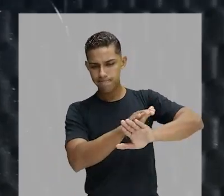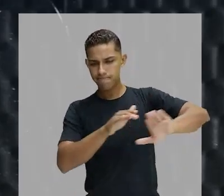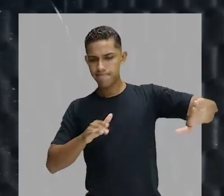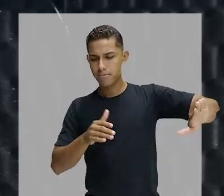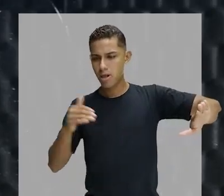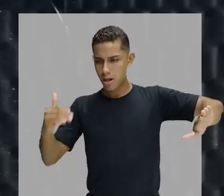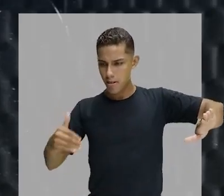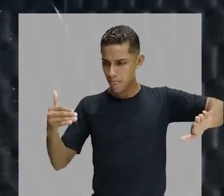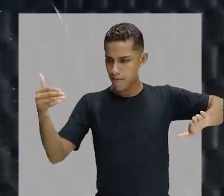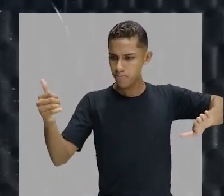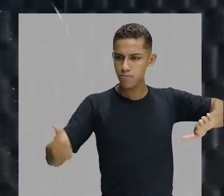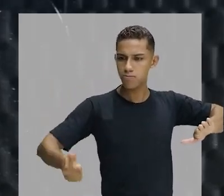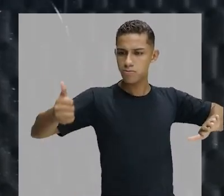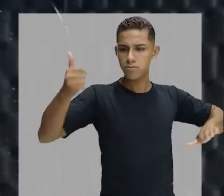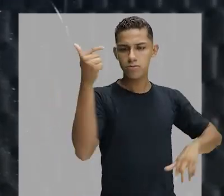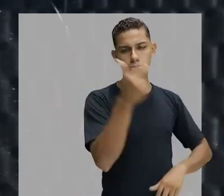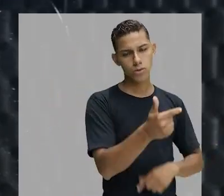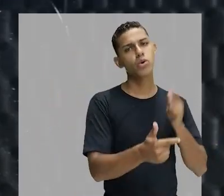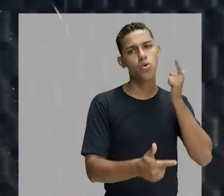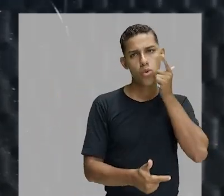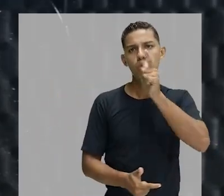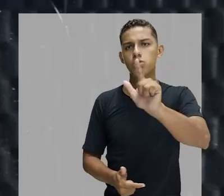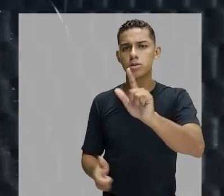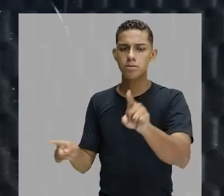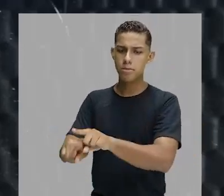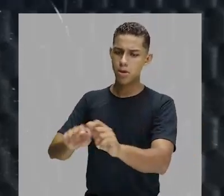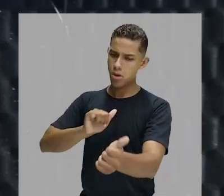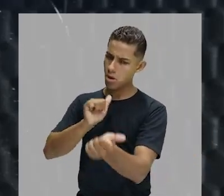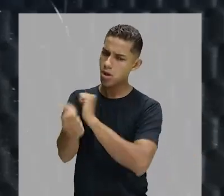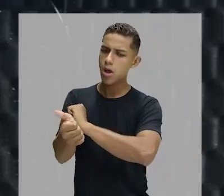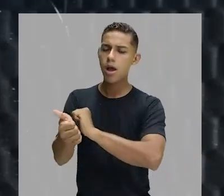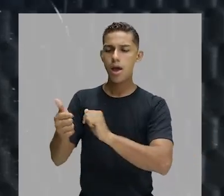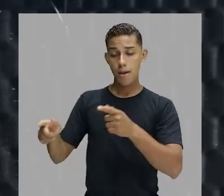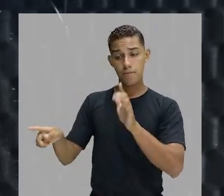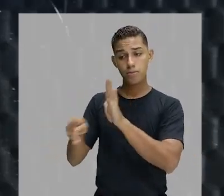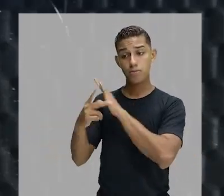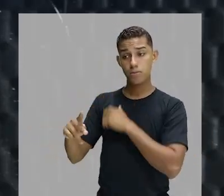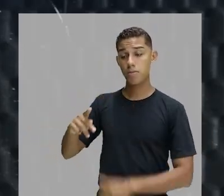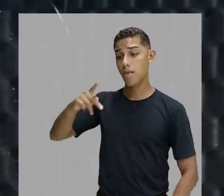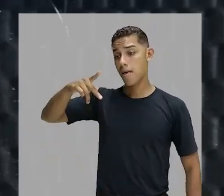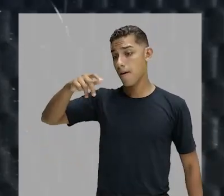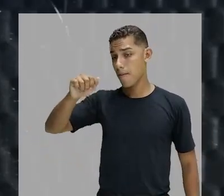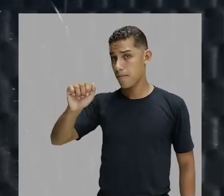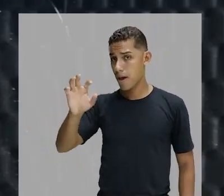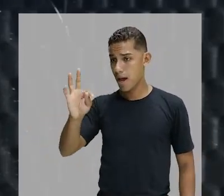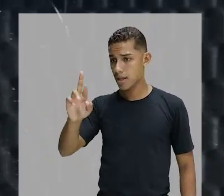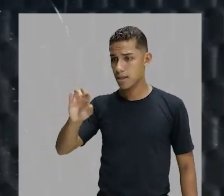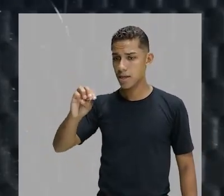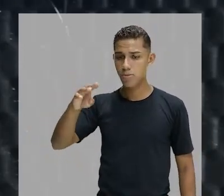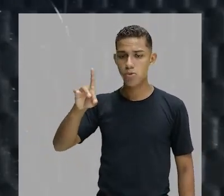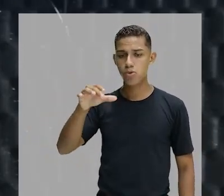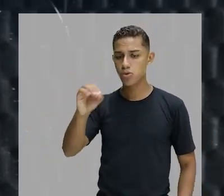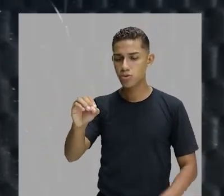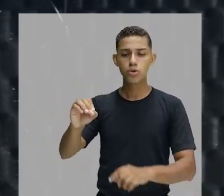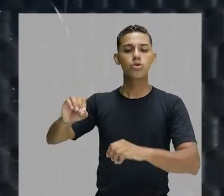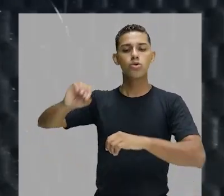essa cultura africana a se apropriar e se adaptar. Ela é uma cultura que ela vai se apropriando e se adaptando.